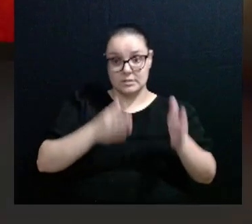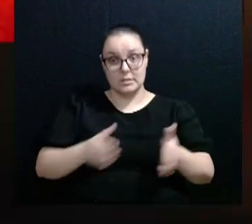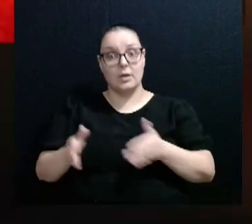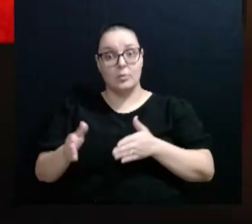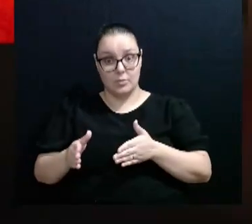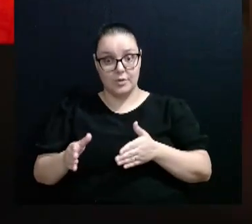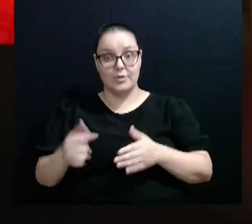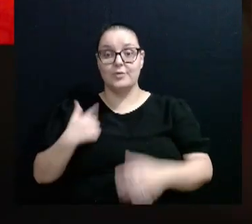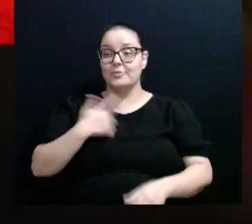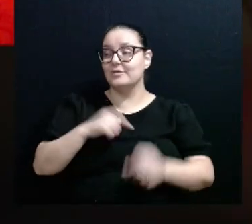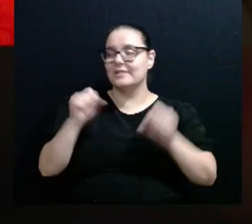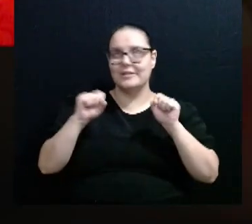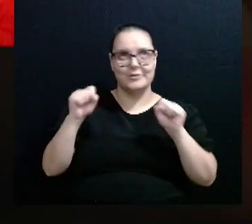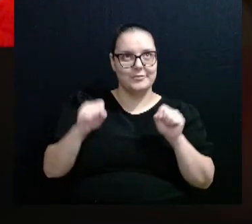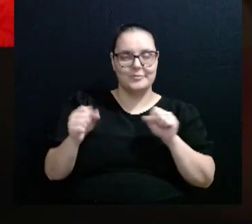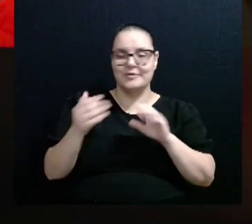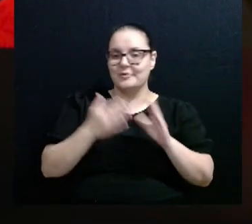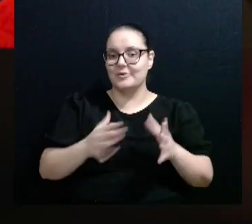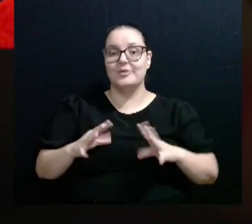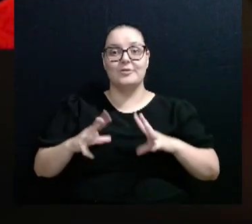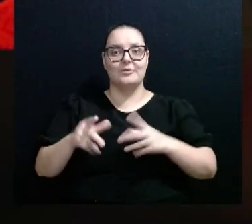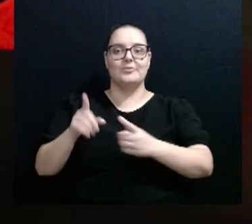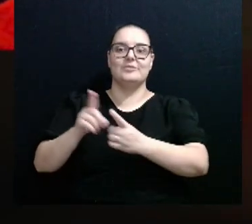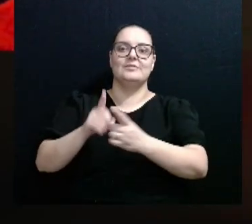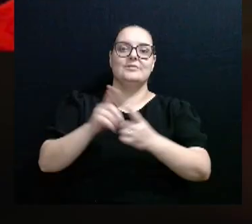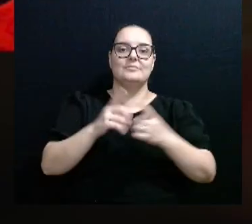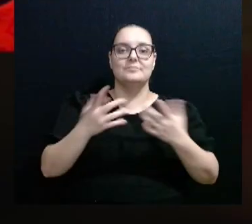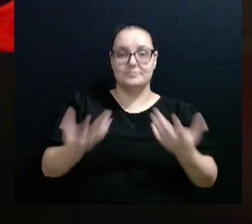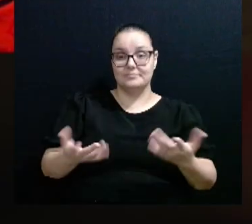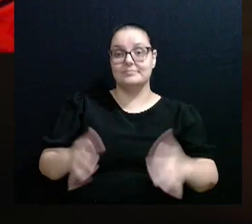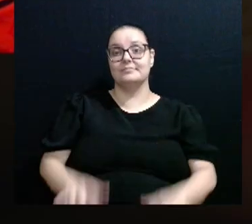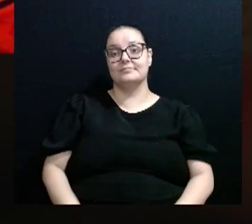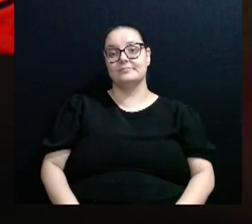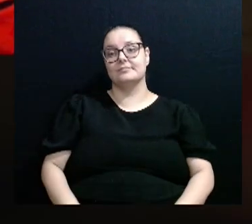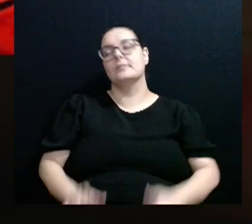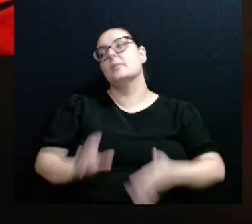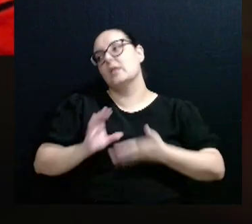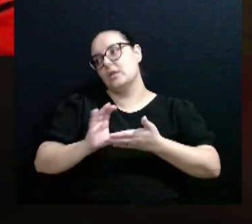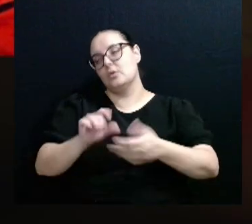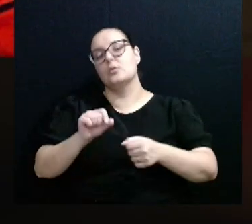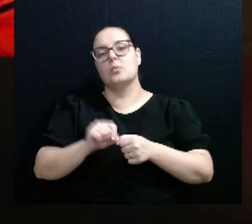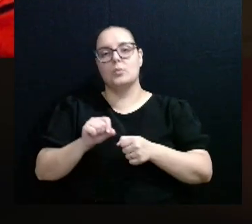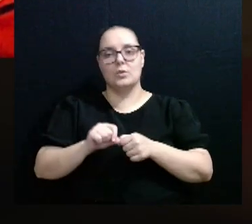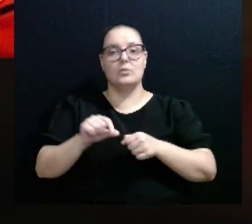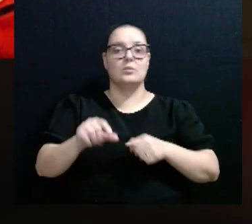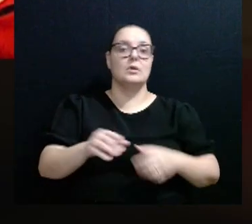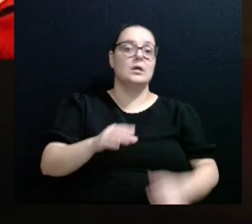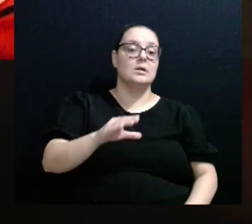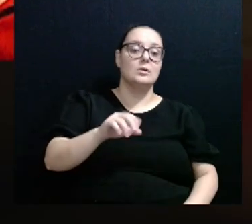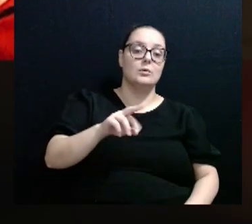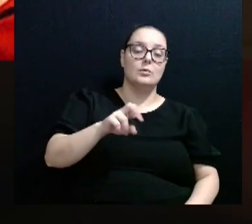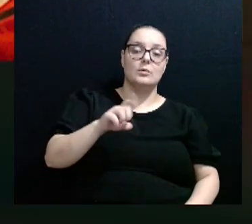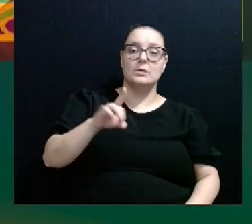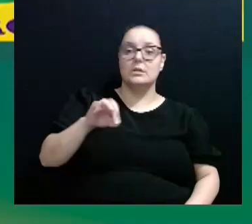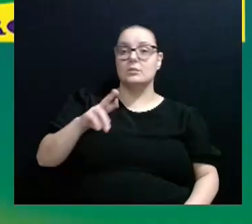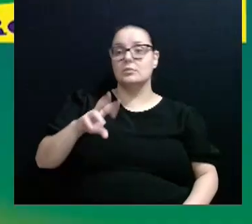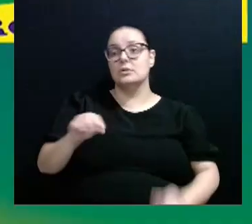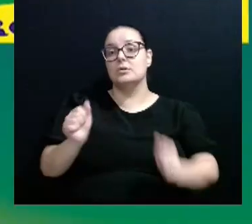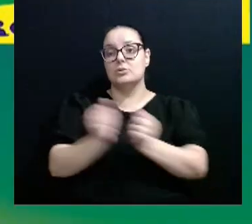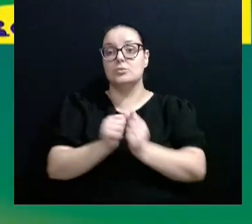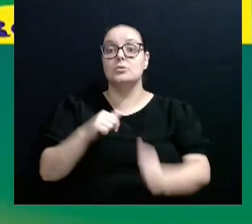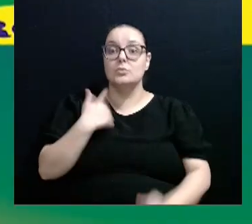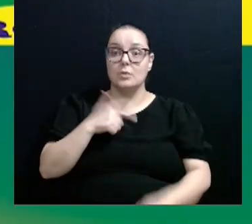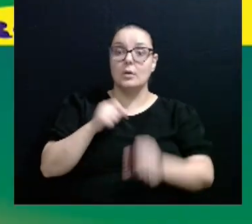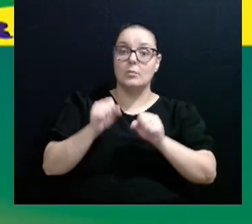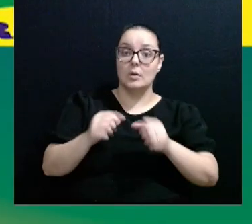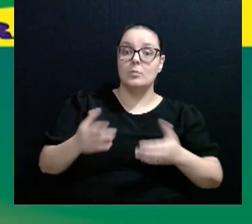uma programação que pudesse atender tudo, e o Conselho faz essa curadoria junto conosco para poder oferecer o